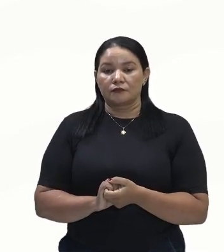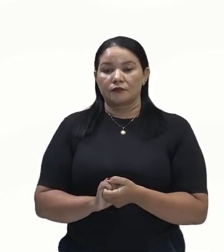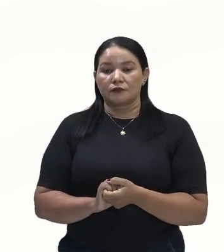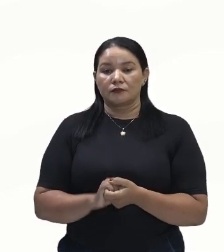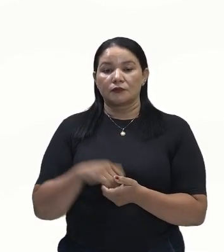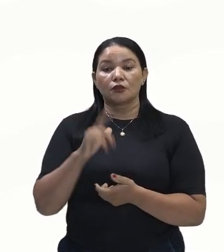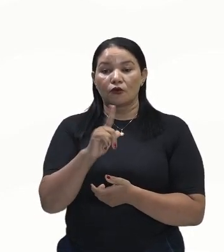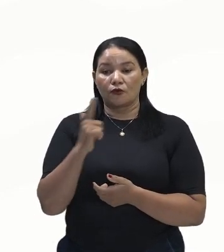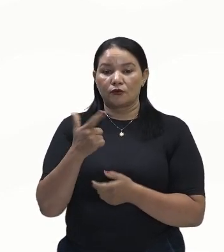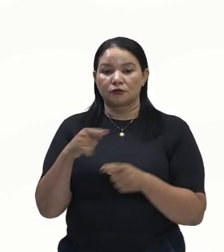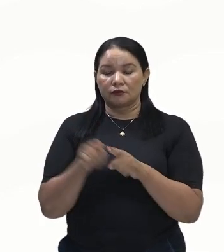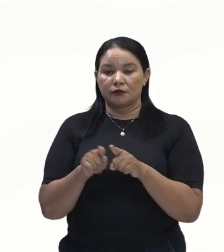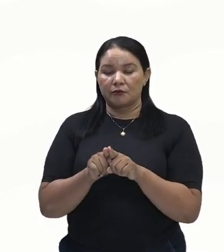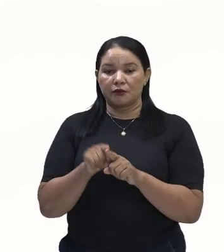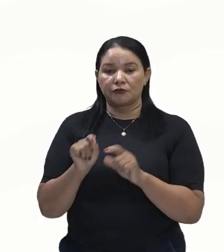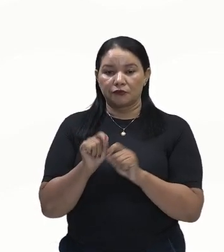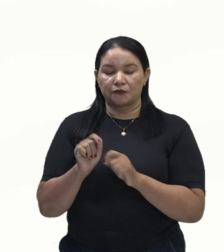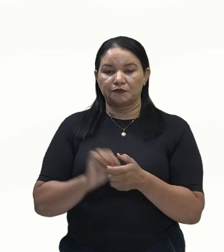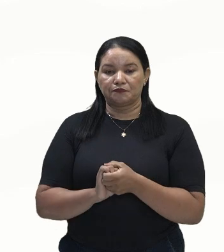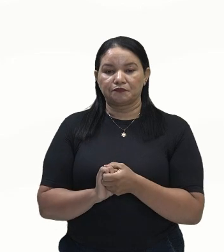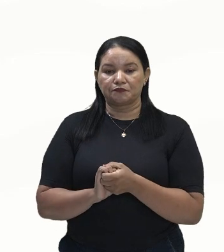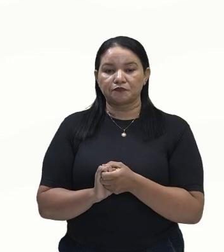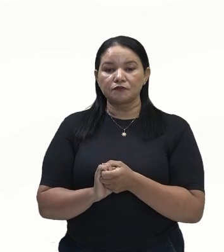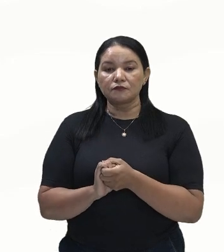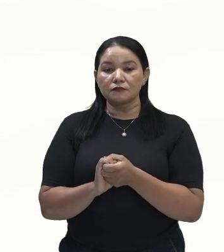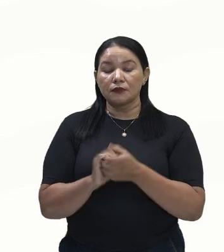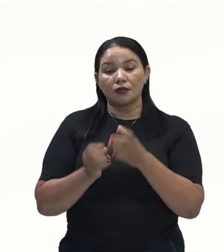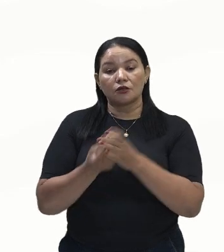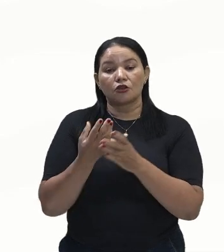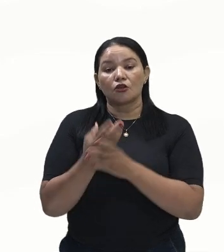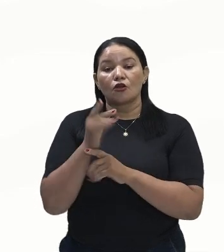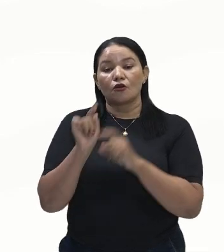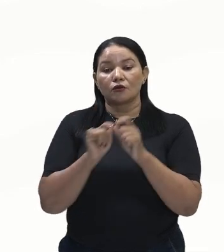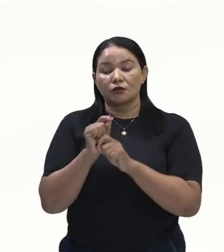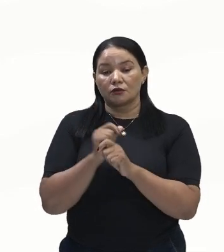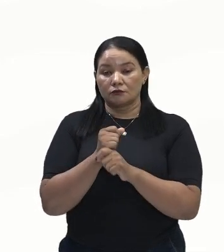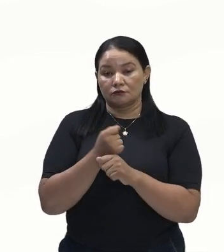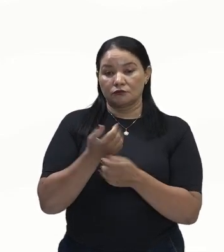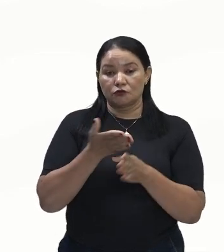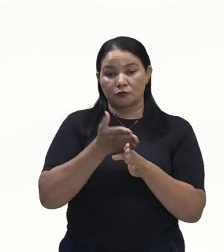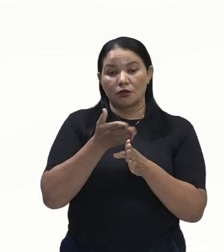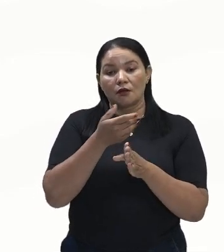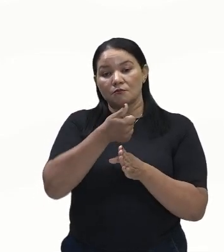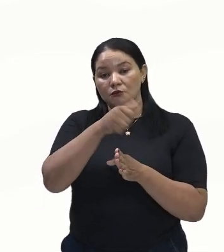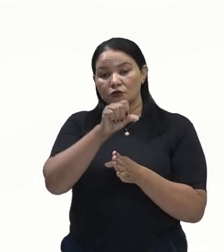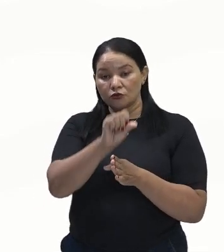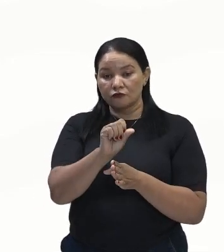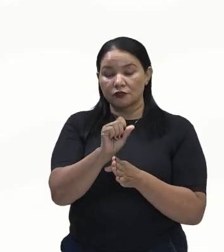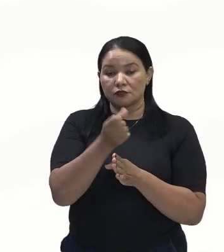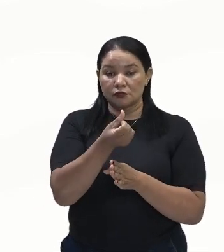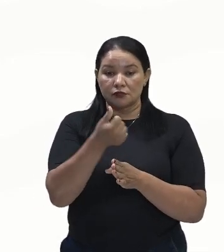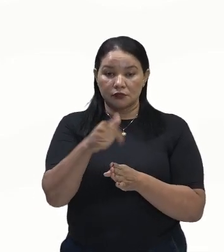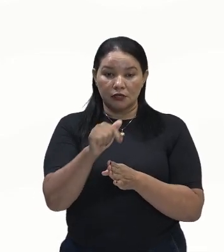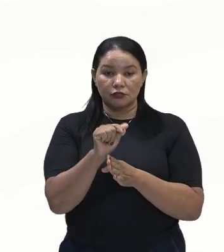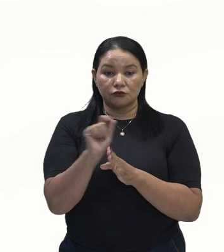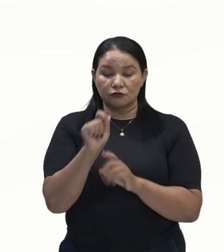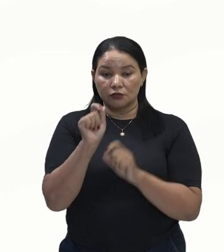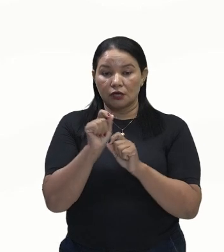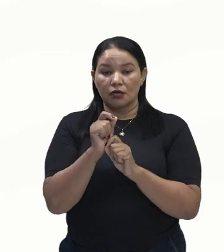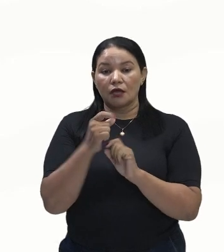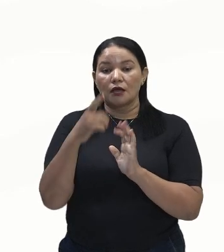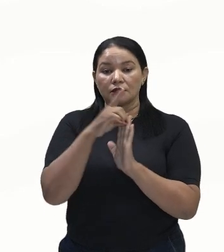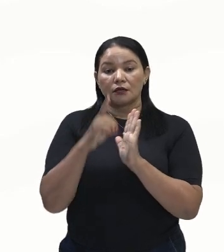A Zona Franca de Manaus vai ser implementada apenas em 1967, com o Decreto-Lei